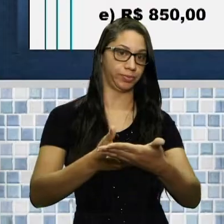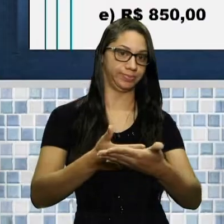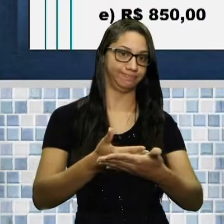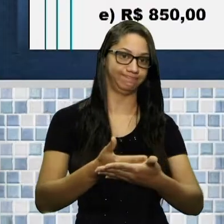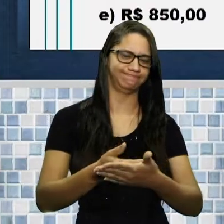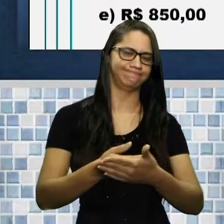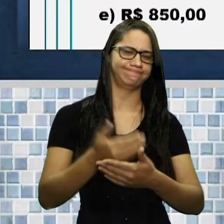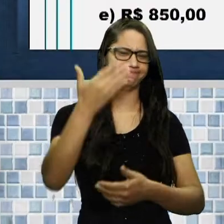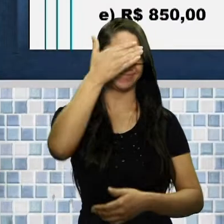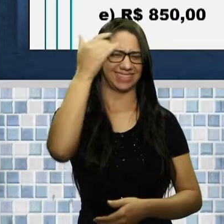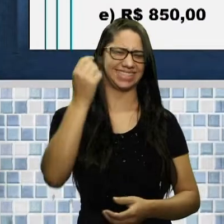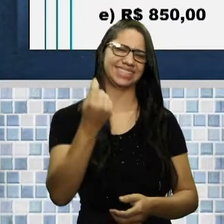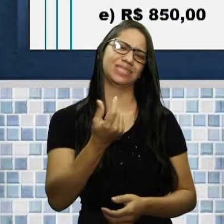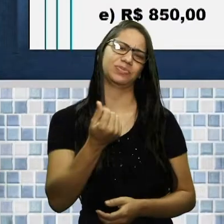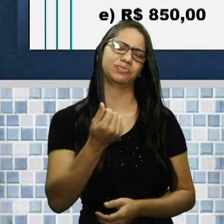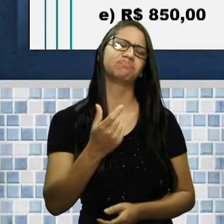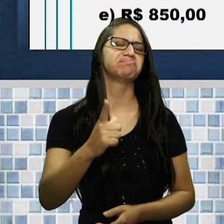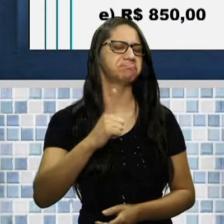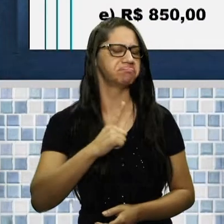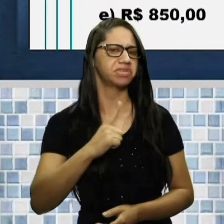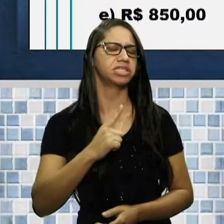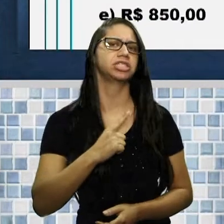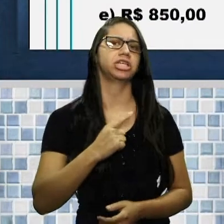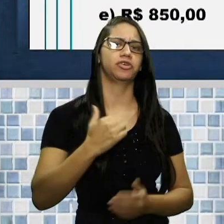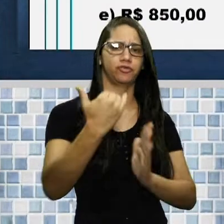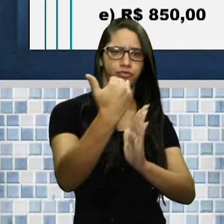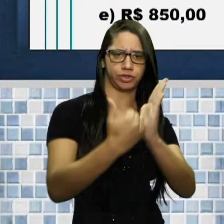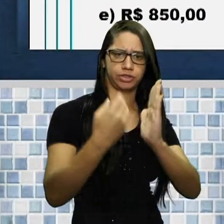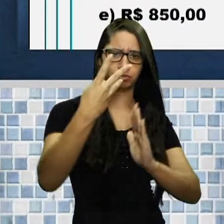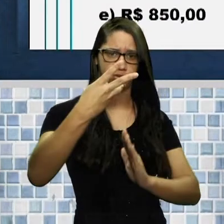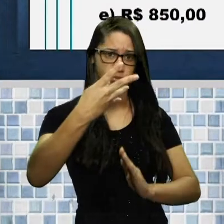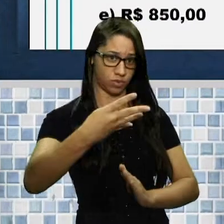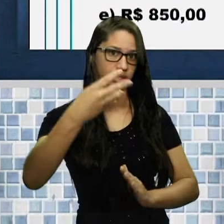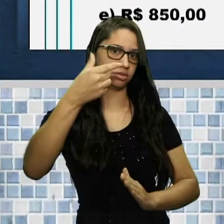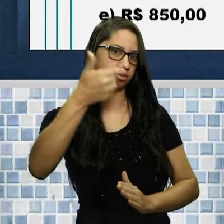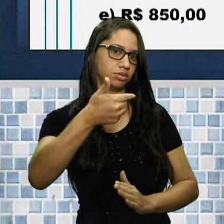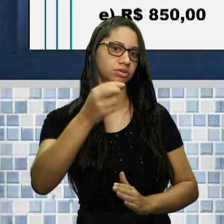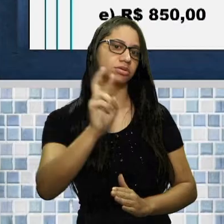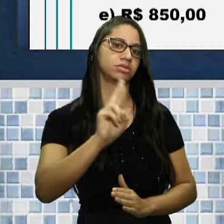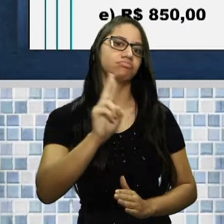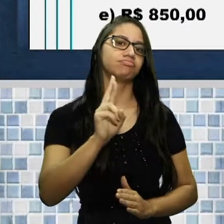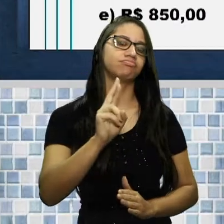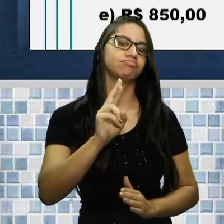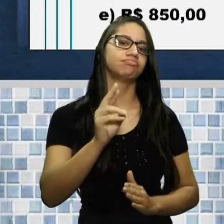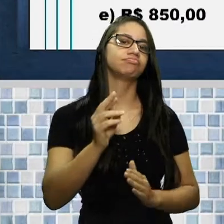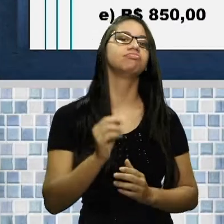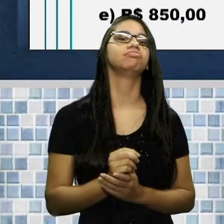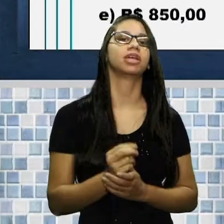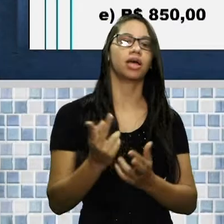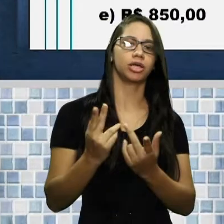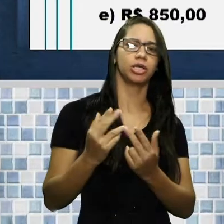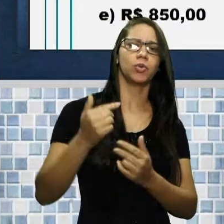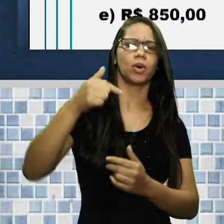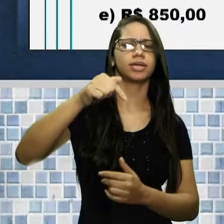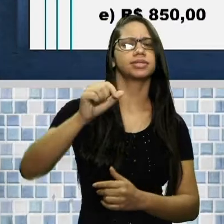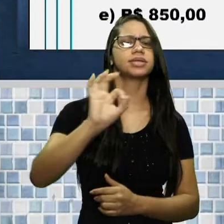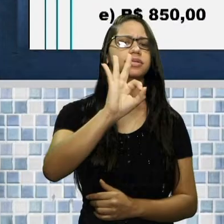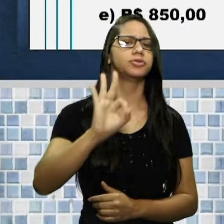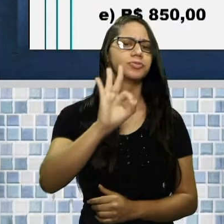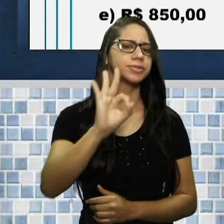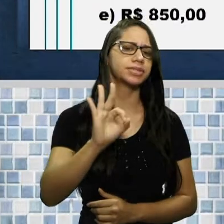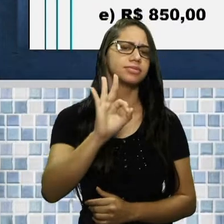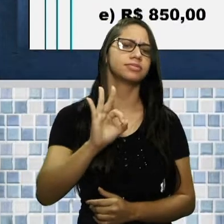mas sei que houve um desconto de R$ 42,00, equivalente a 7% do valor do